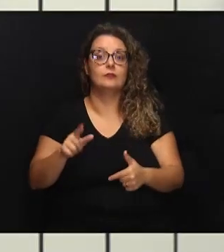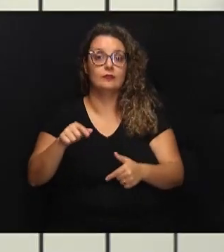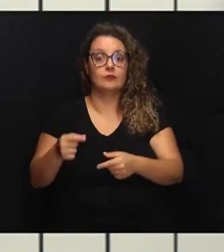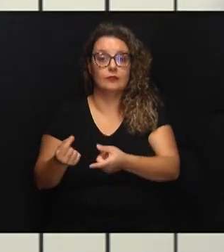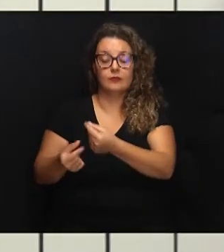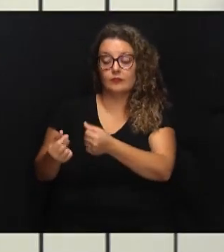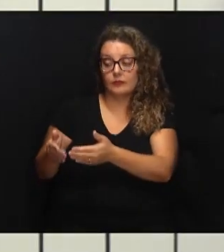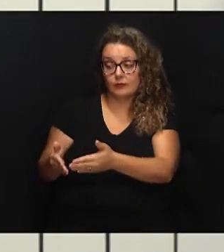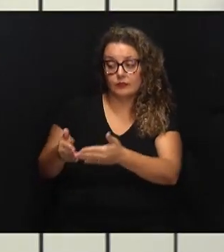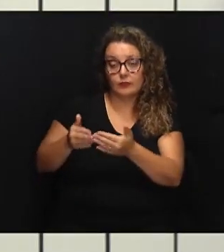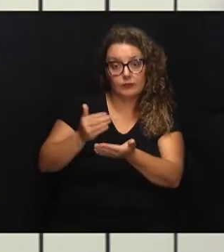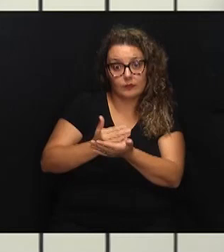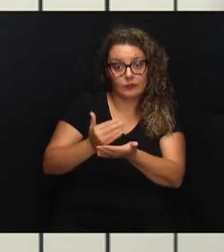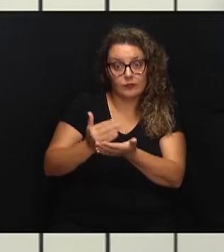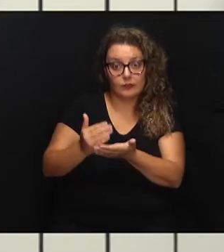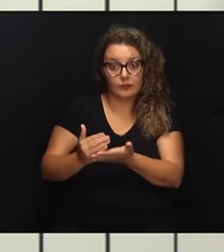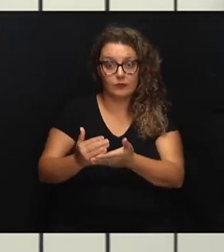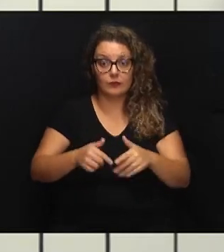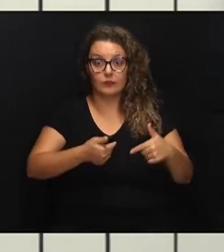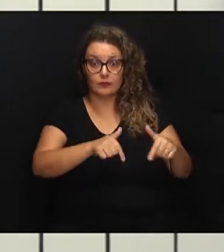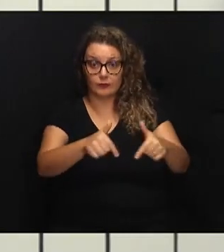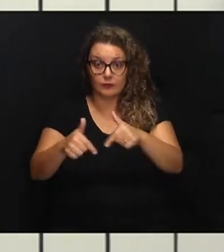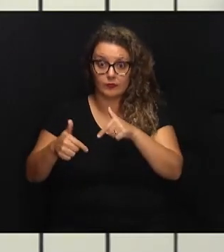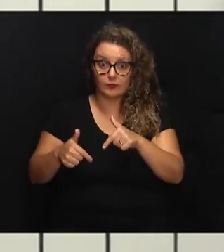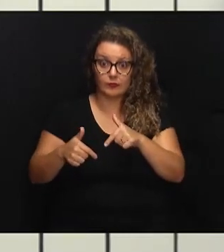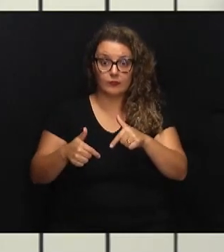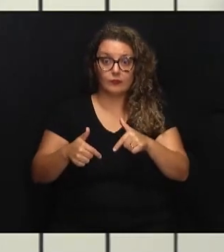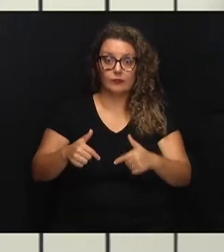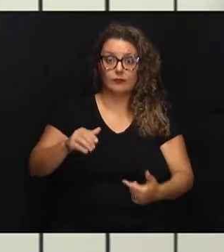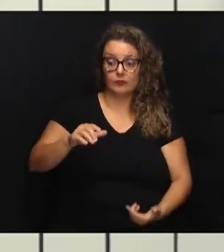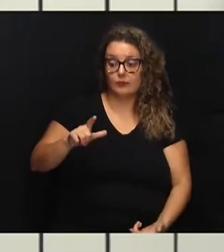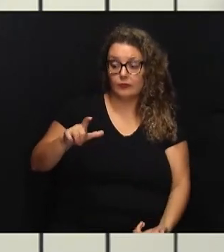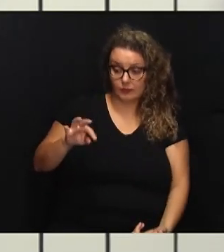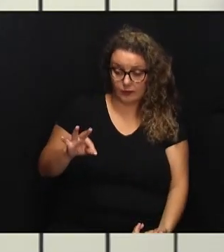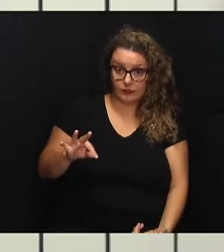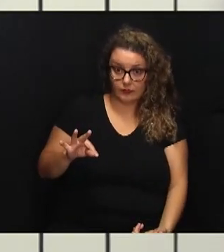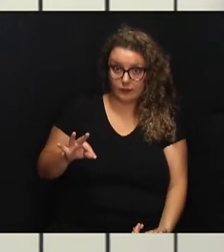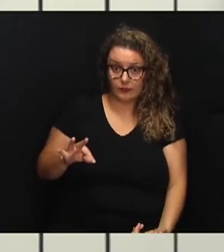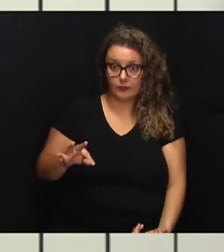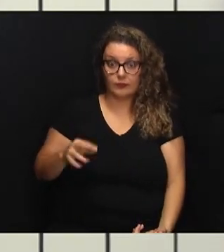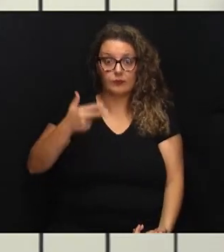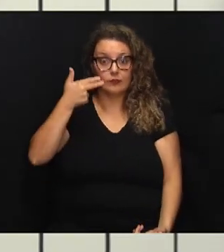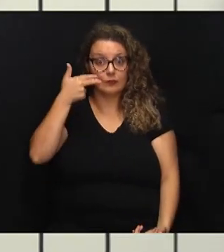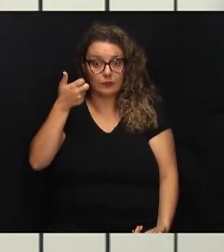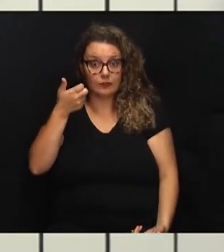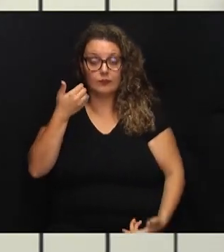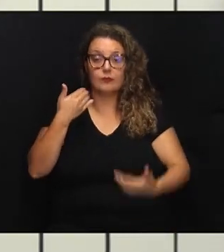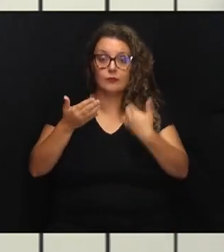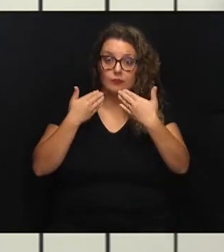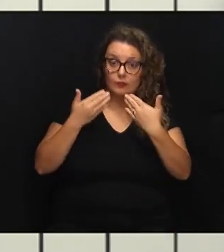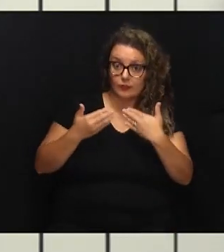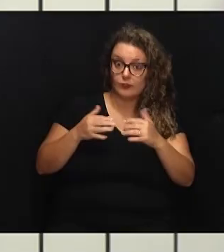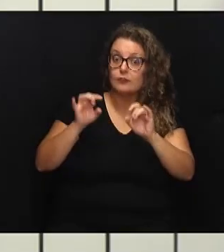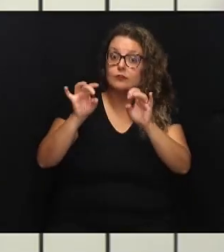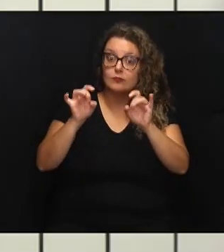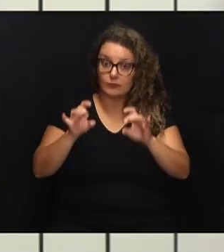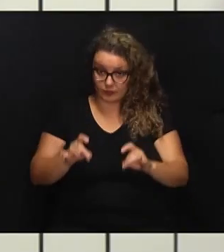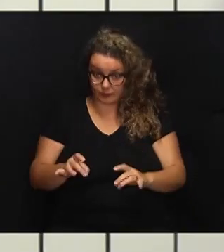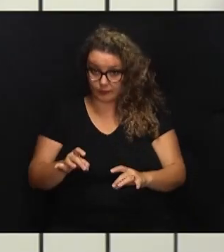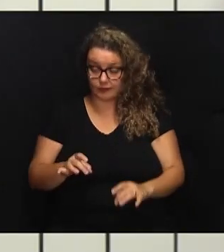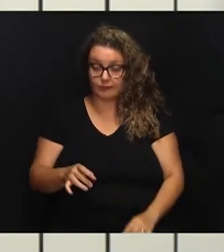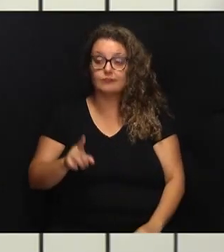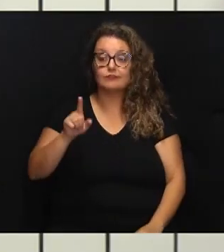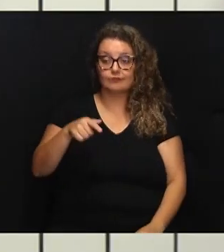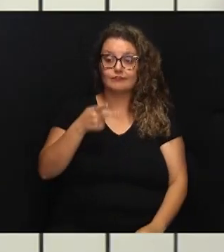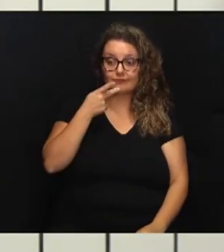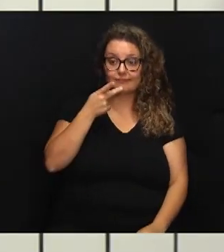empréstimo consignado para os trabalhadores no regime CLT. E o Rafael Turati conversou com um especialista e vai